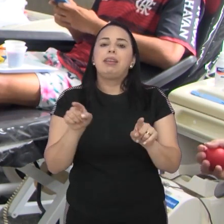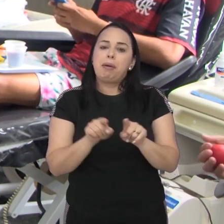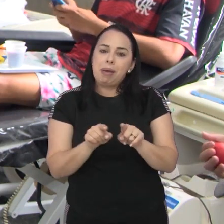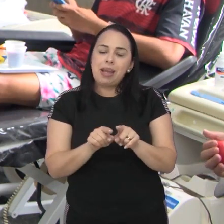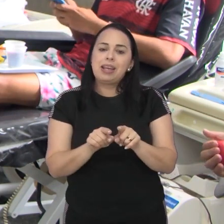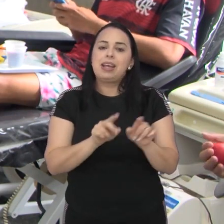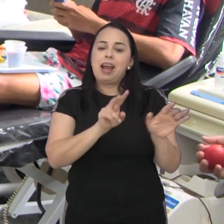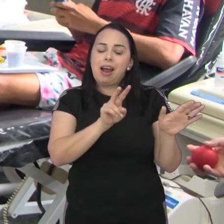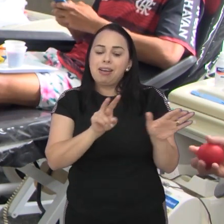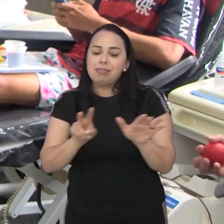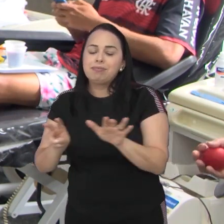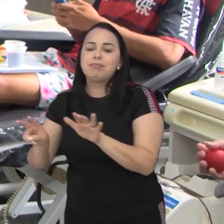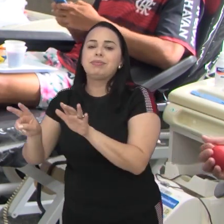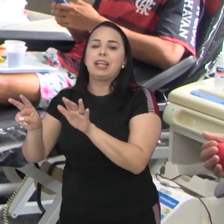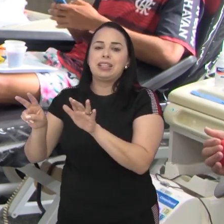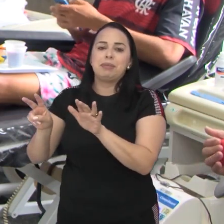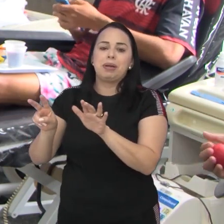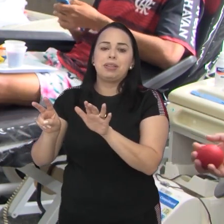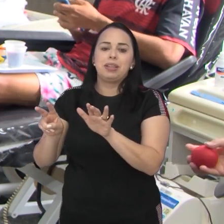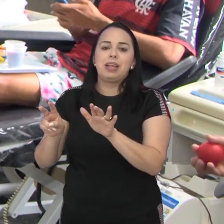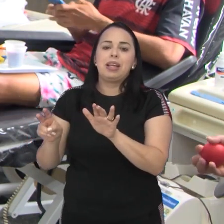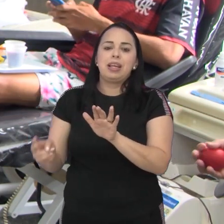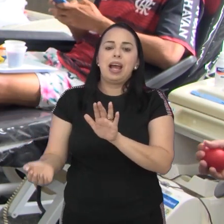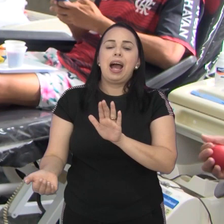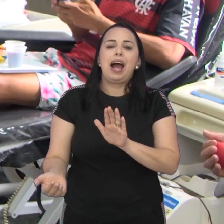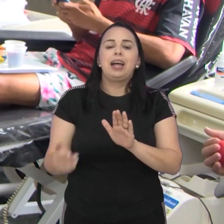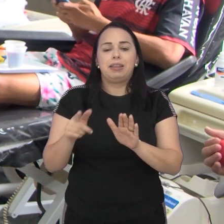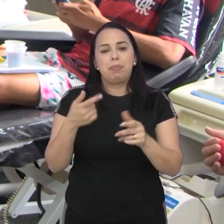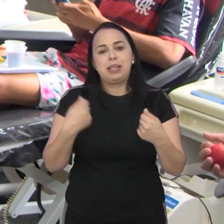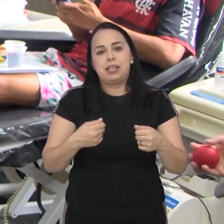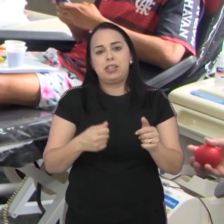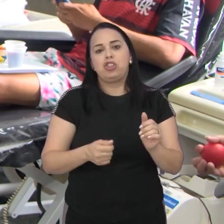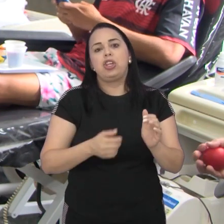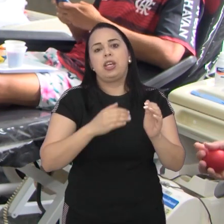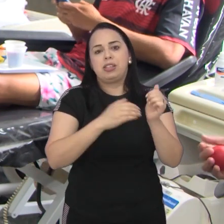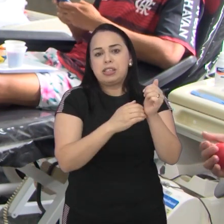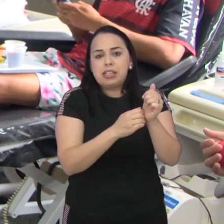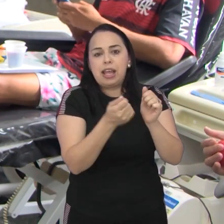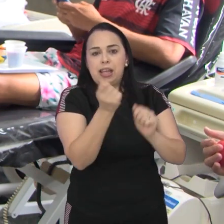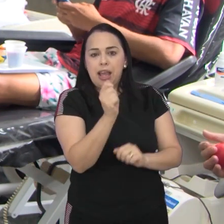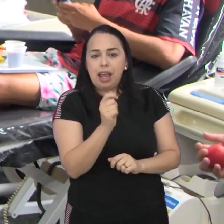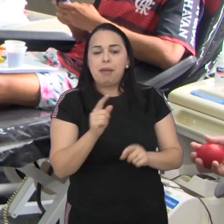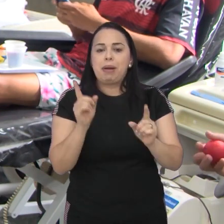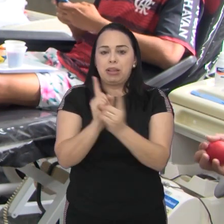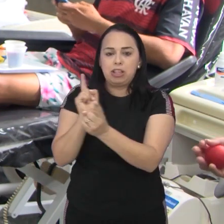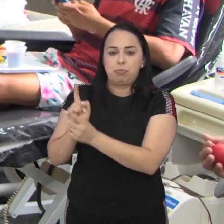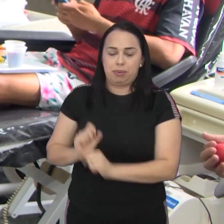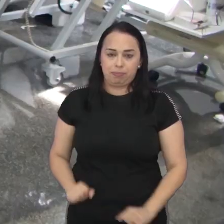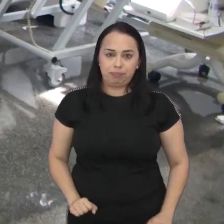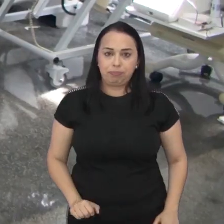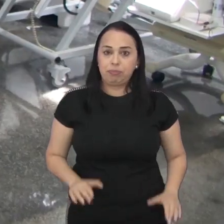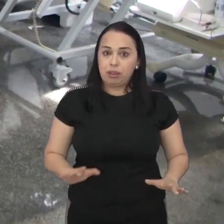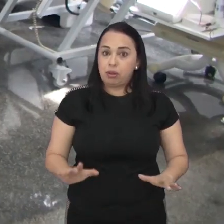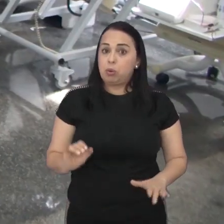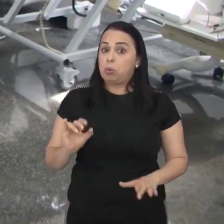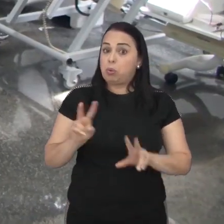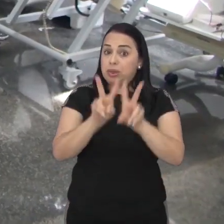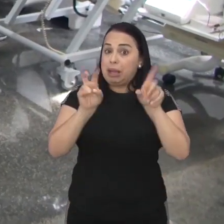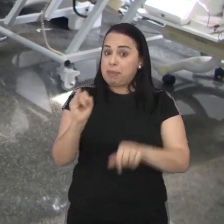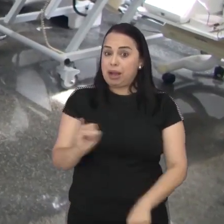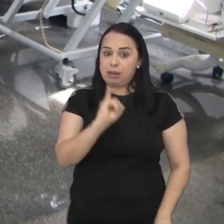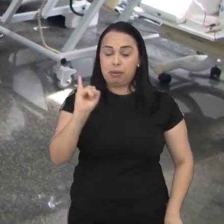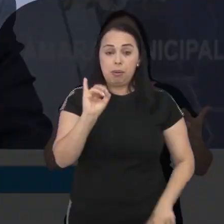nós estamos trabalhando nessa semana com um limite de senhas para garantir a qualidade do atendimento dos nossos doadores. O assunto é